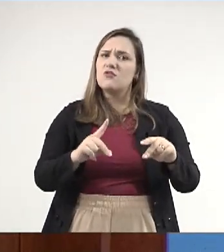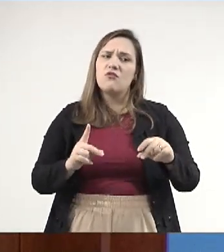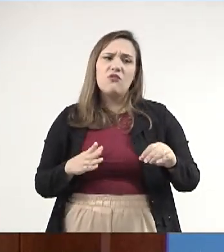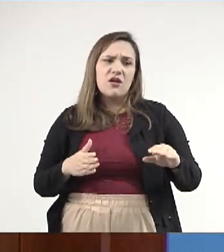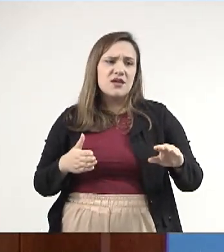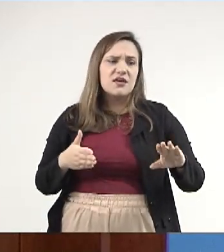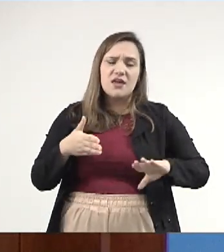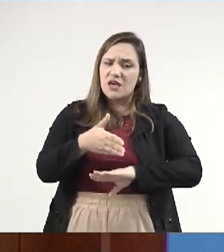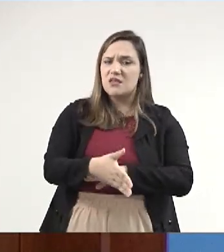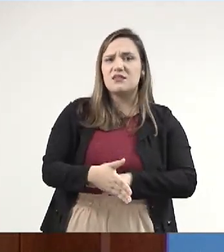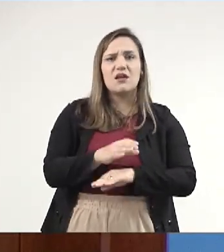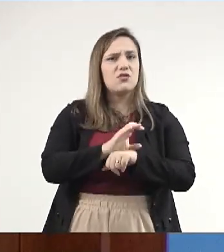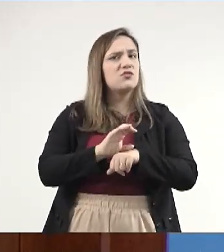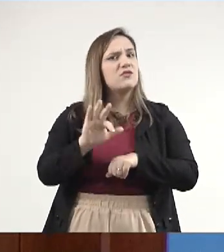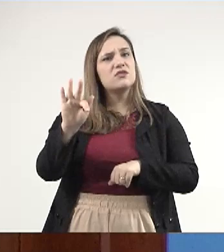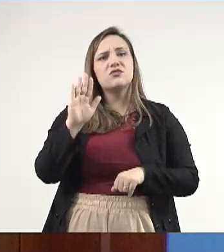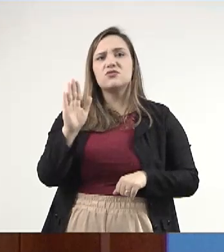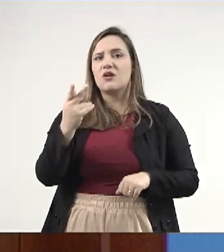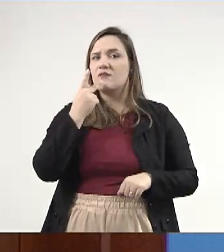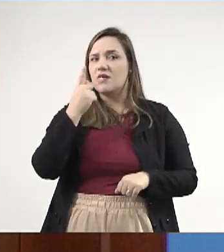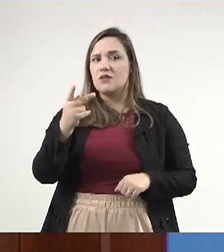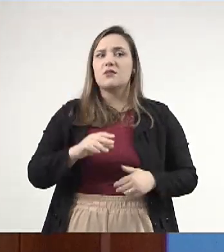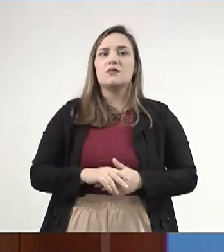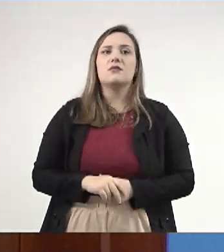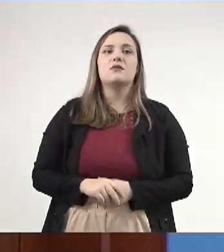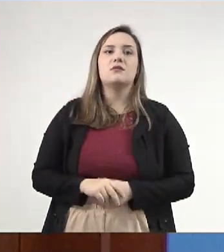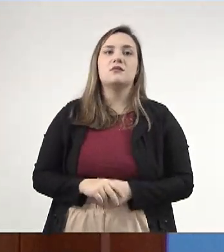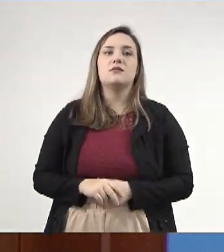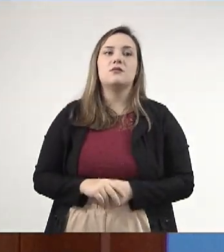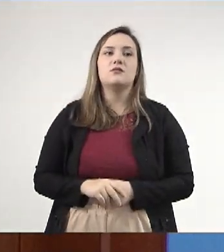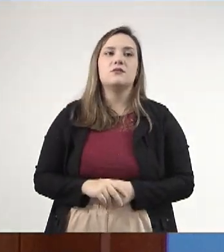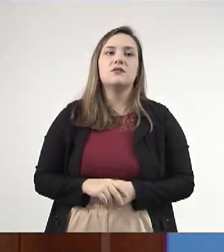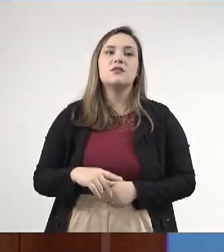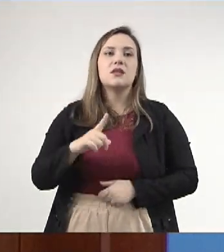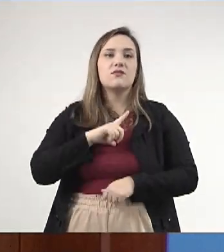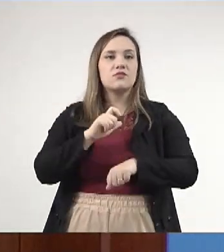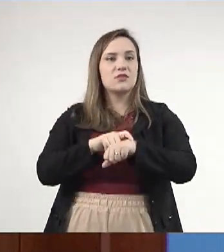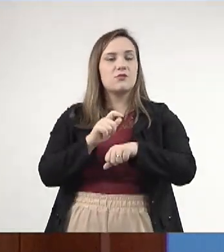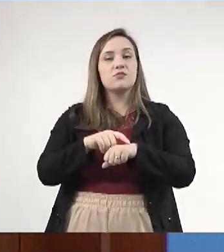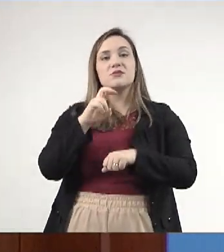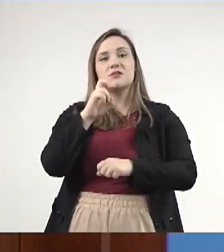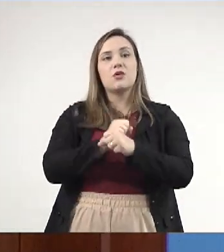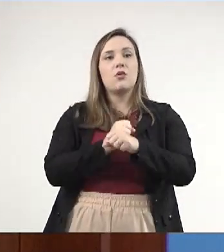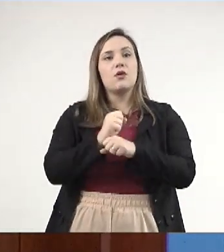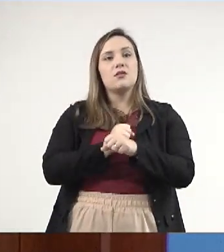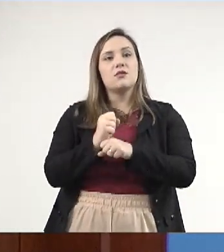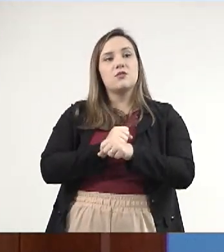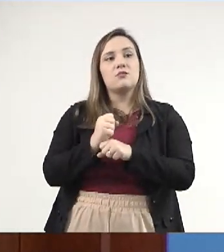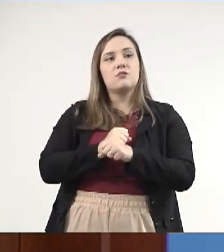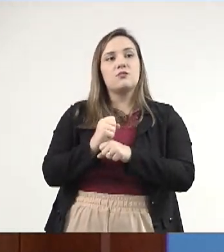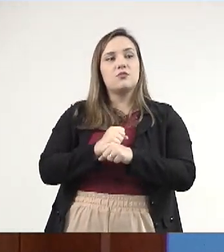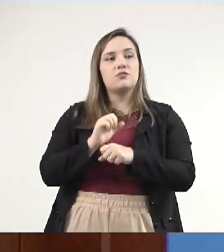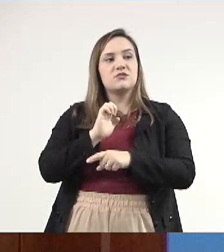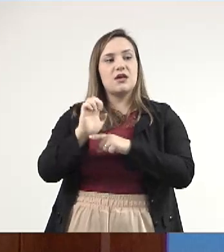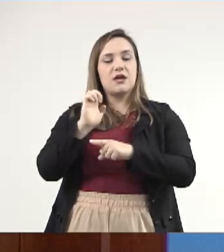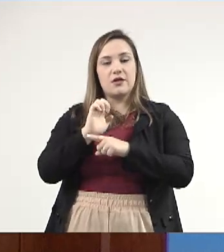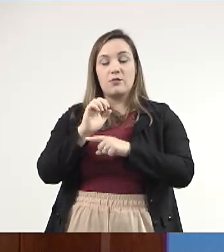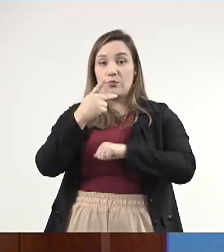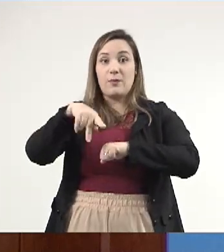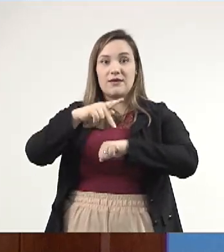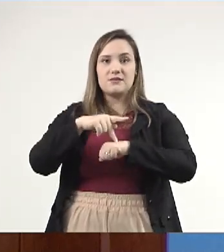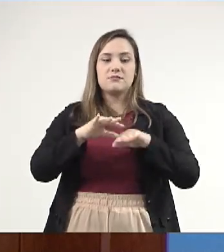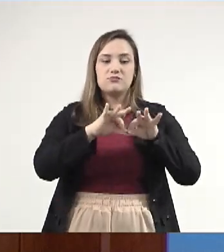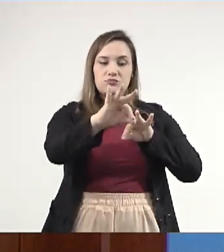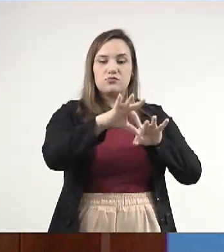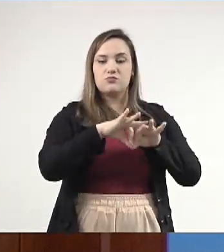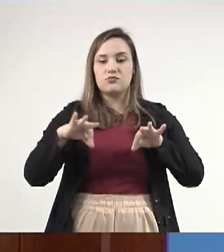é garantido pela Constituição Federal, que deu 5 anos de prazo para o Estado demarcar as terras indígenas e ele